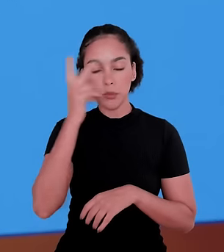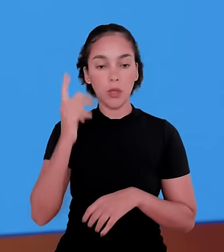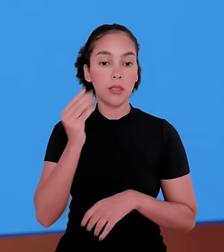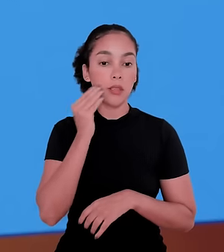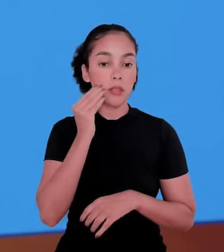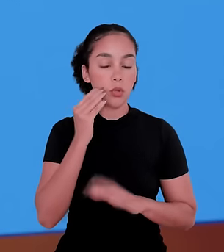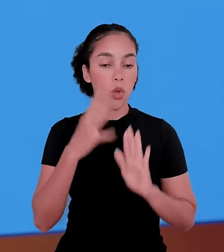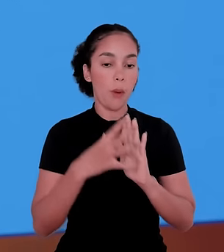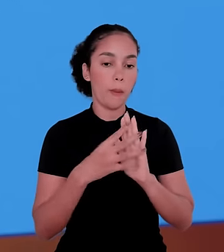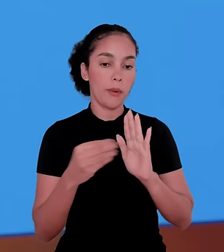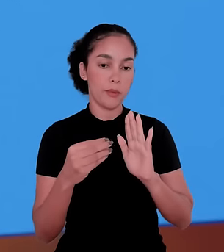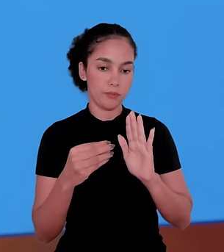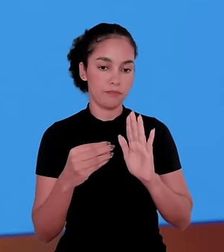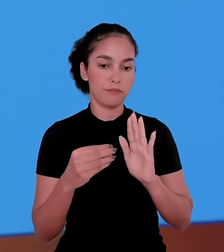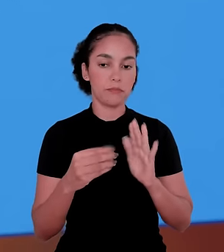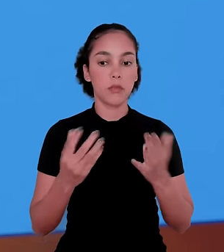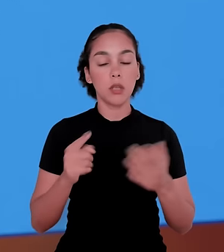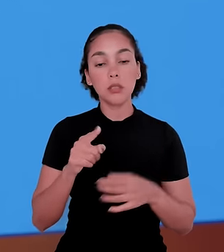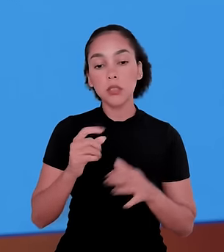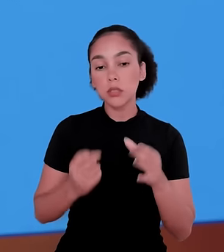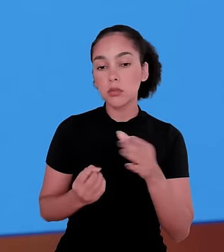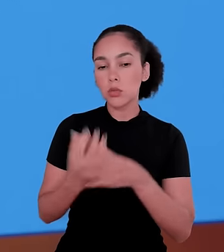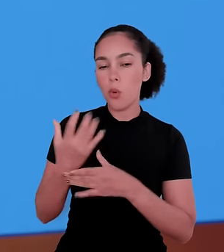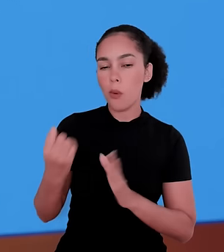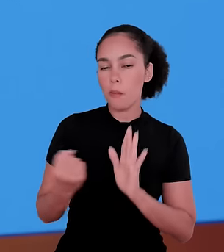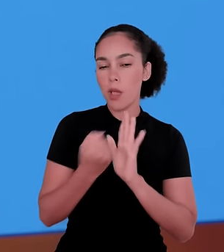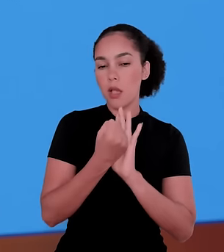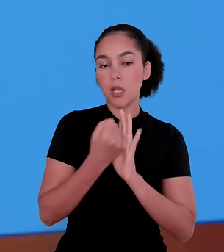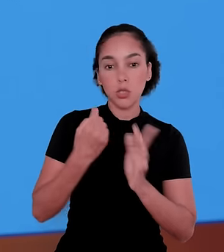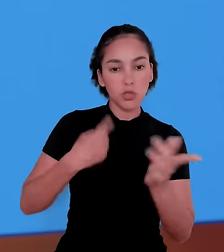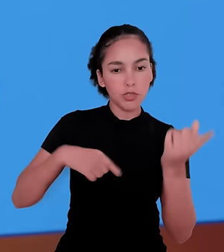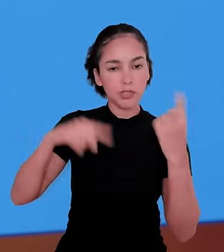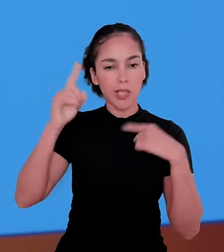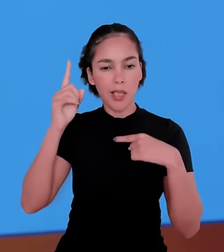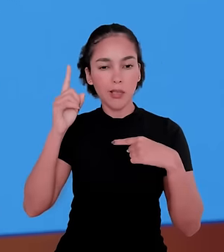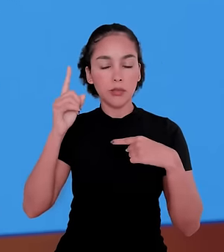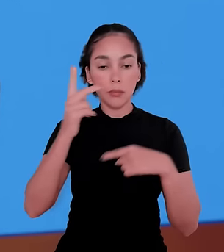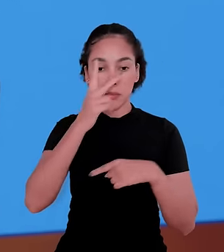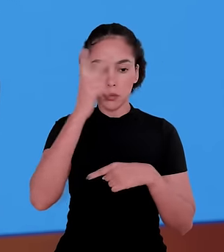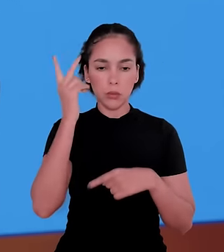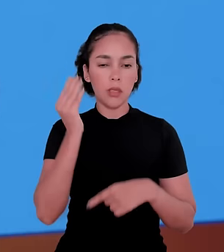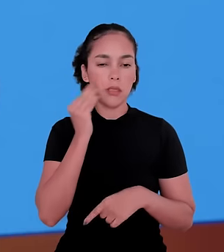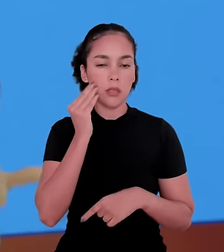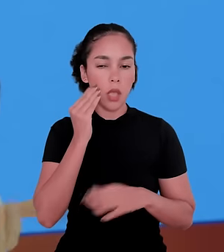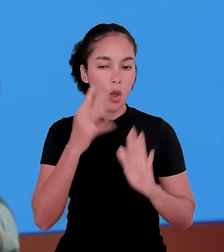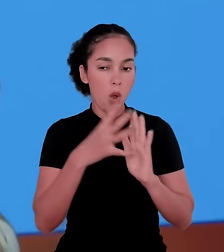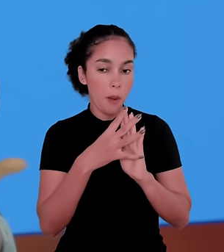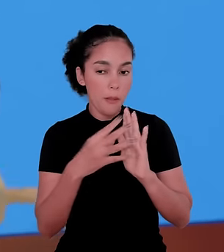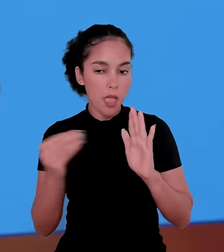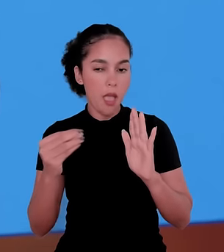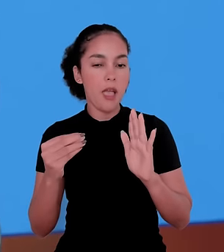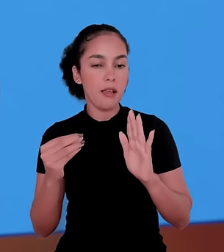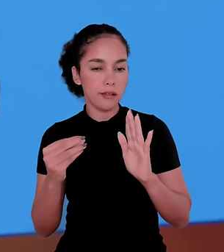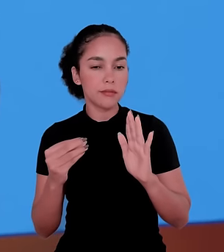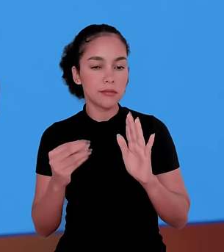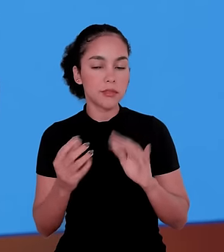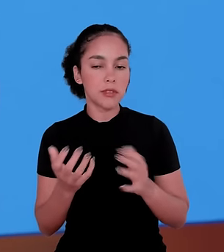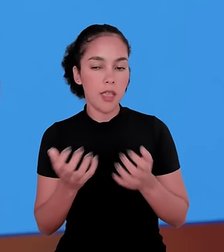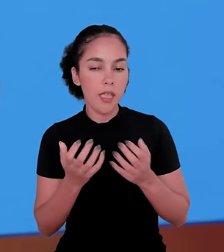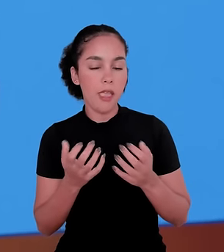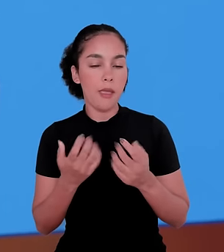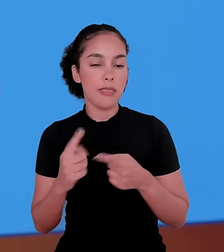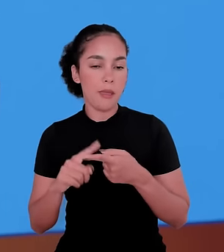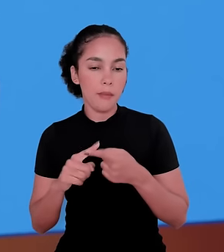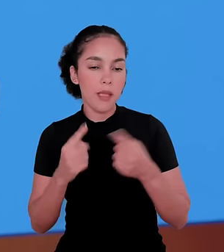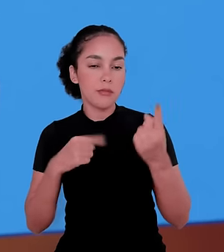copiar tá então se você criou uma marca ela tá fazendo sucesso e alguém tenta copiar para passar né com aquela